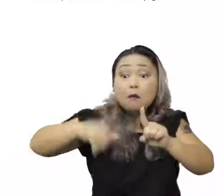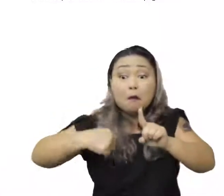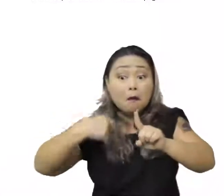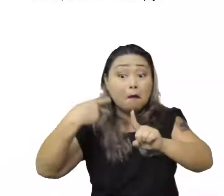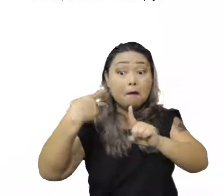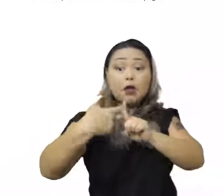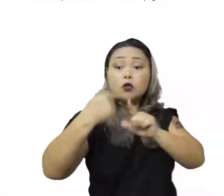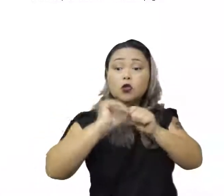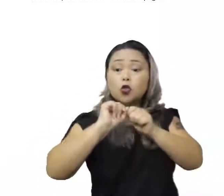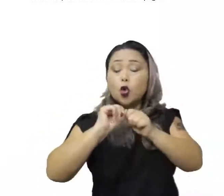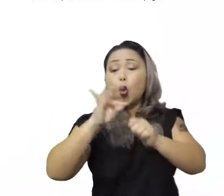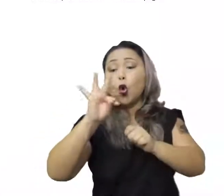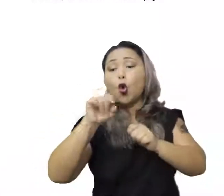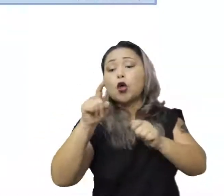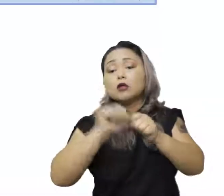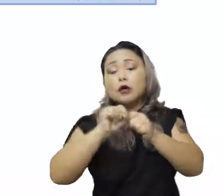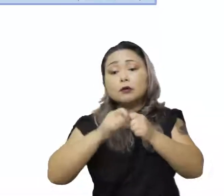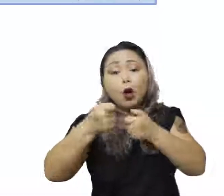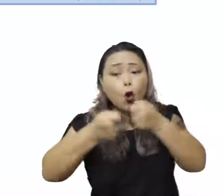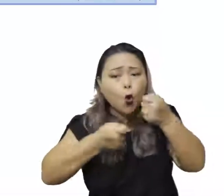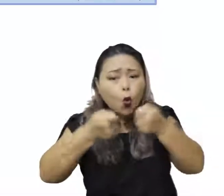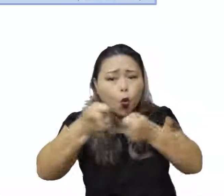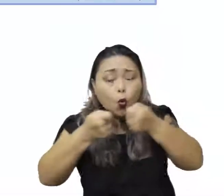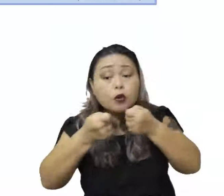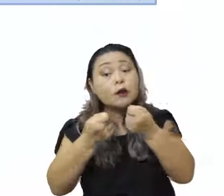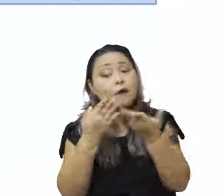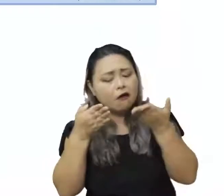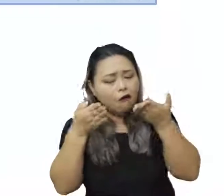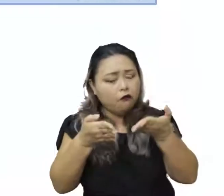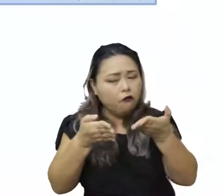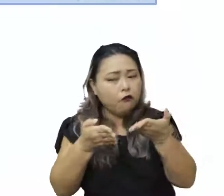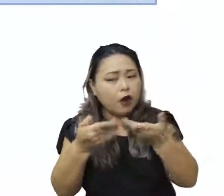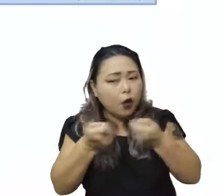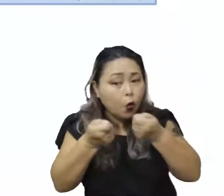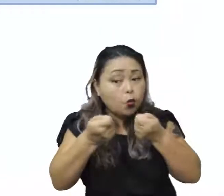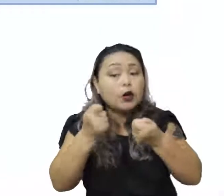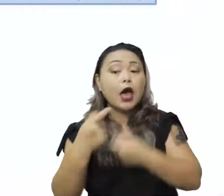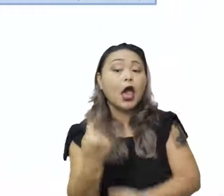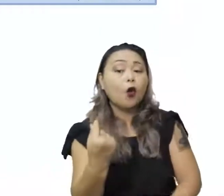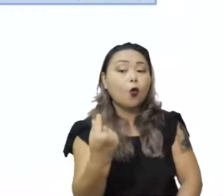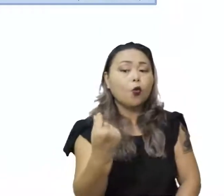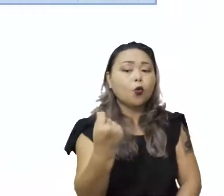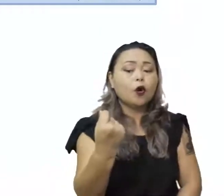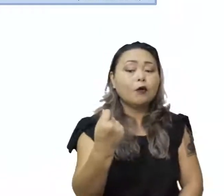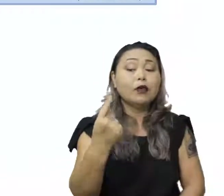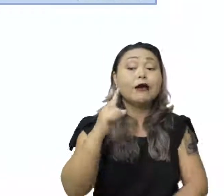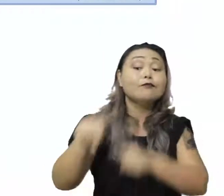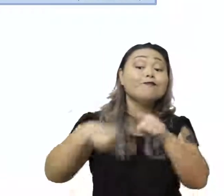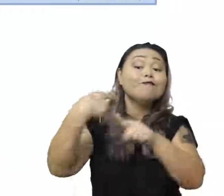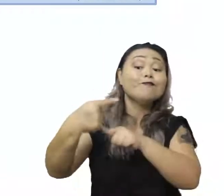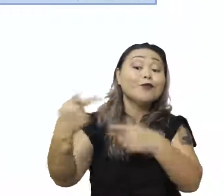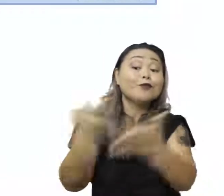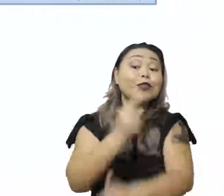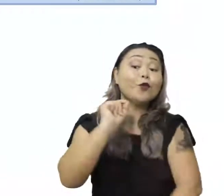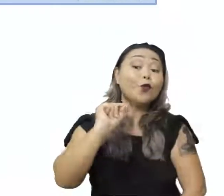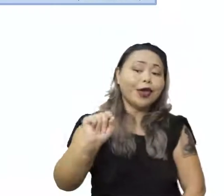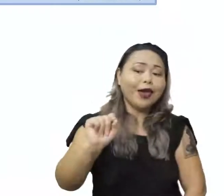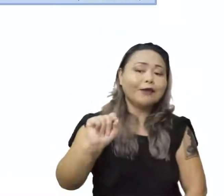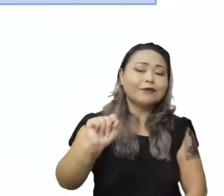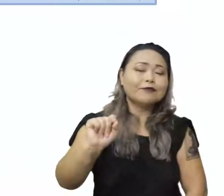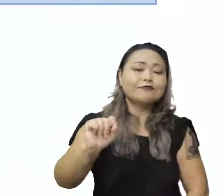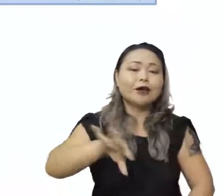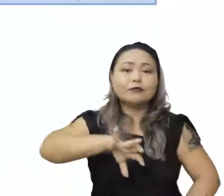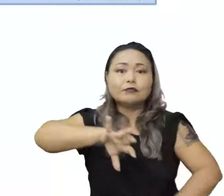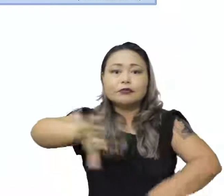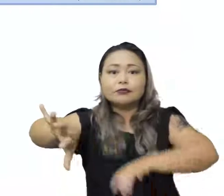e passou a controlar as atividades econômicas. Consequência disso, ó, divergência entre colonos